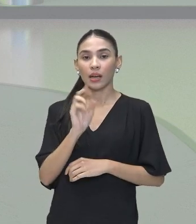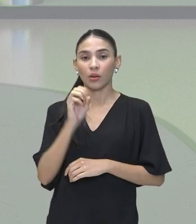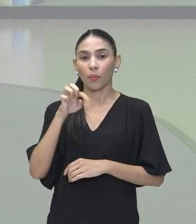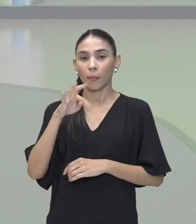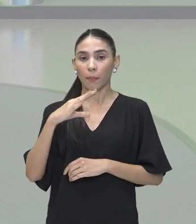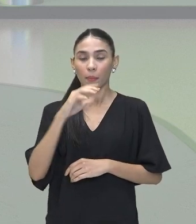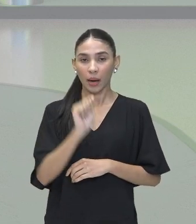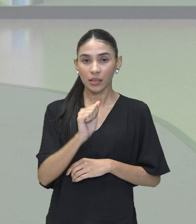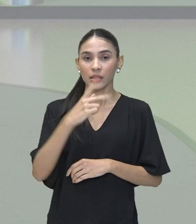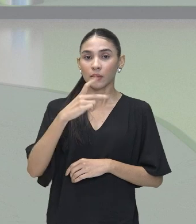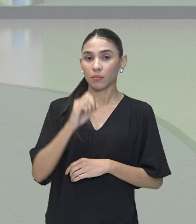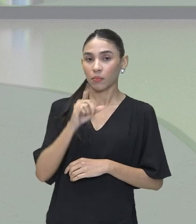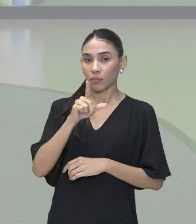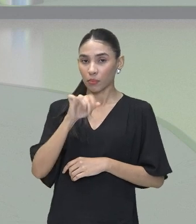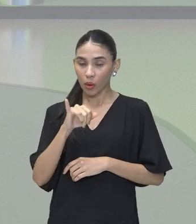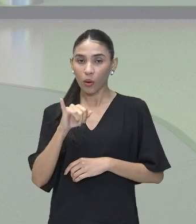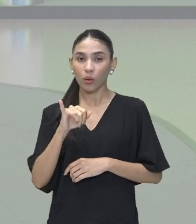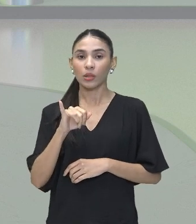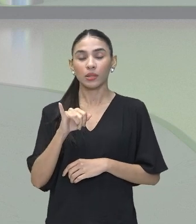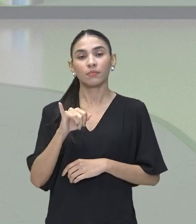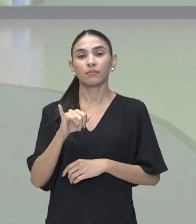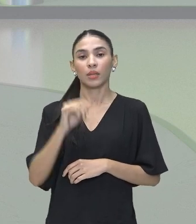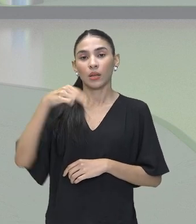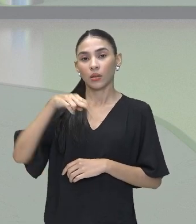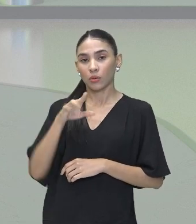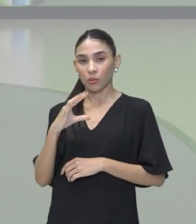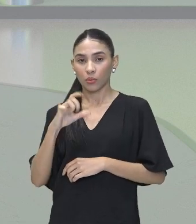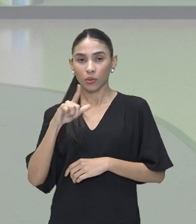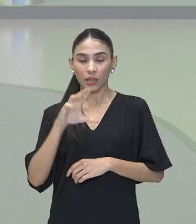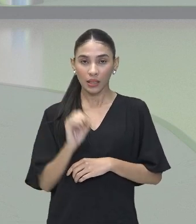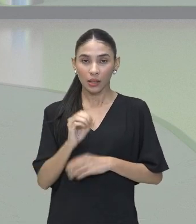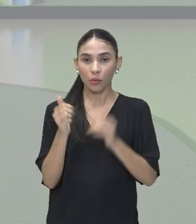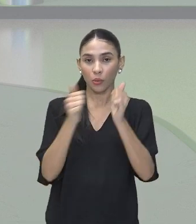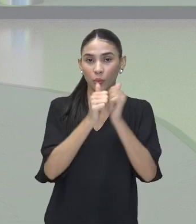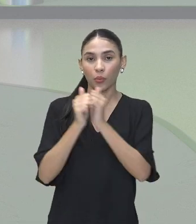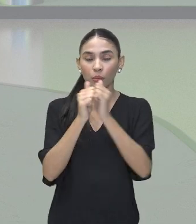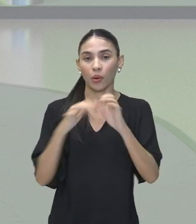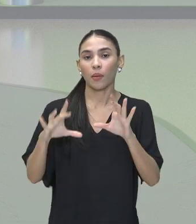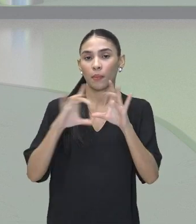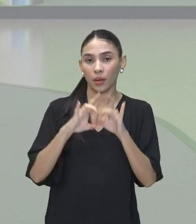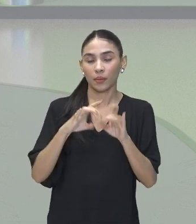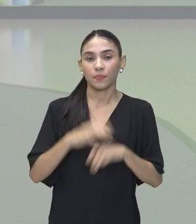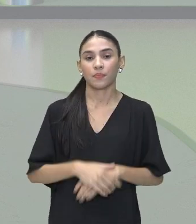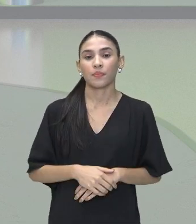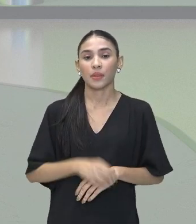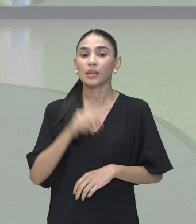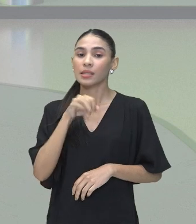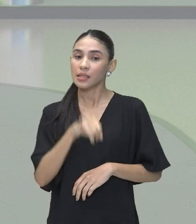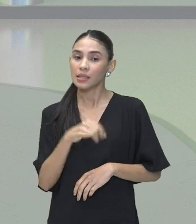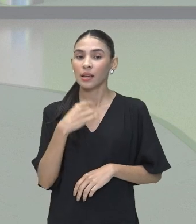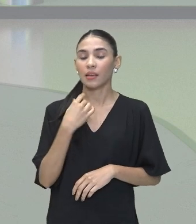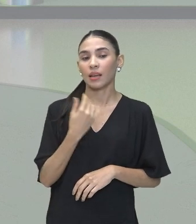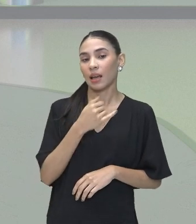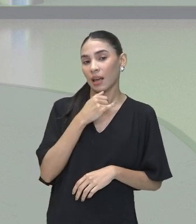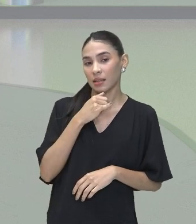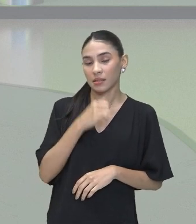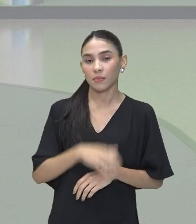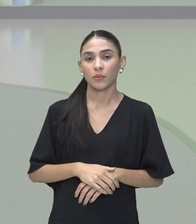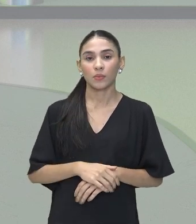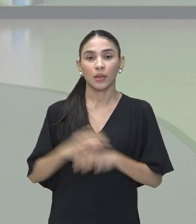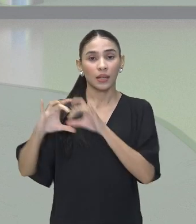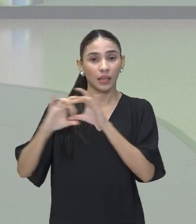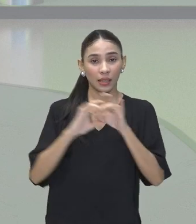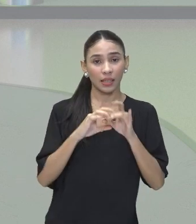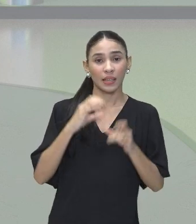polinuclear com núcleos condensados. Os núcleos estão unidos. Se por acaso a cadeia carbônica parece